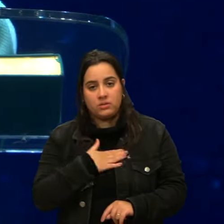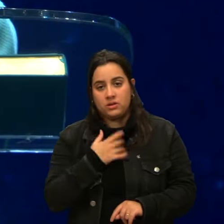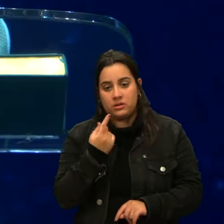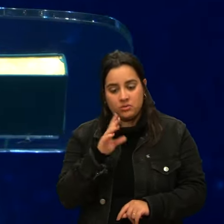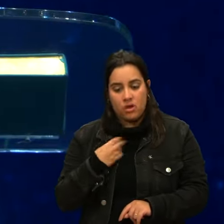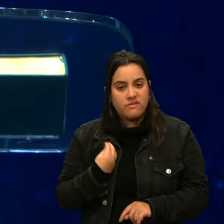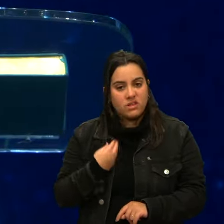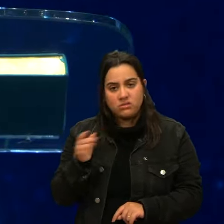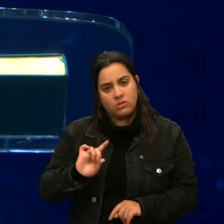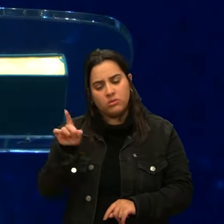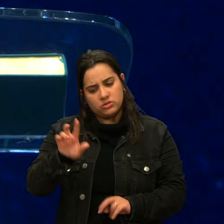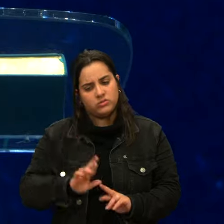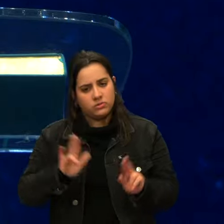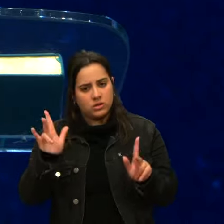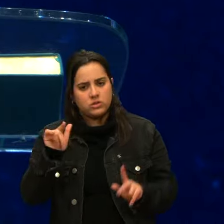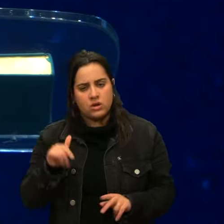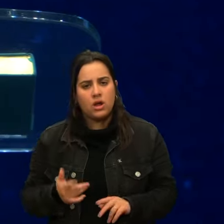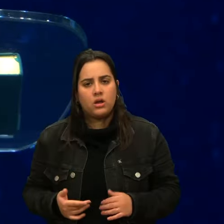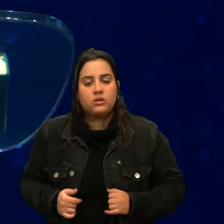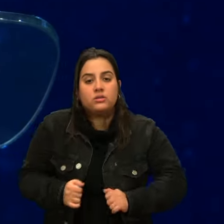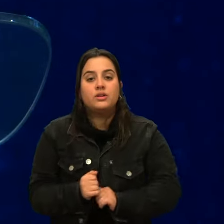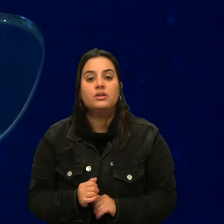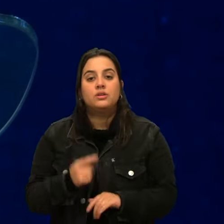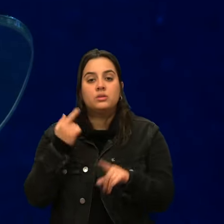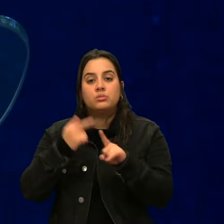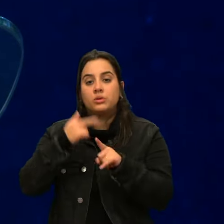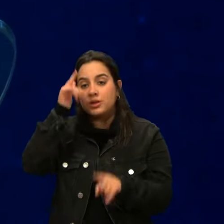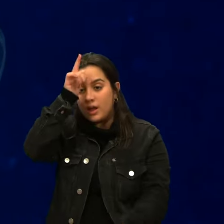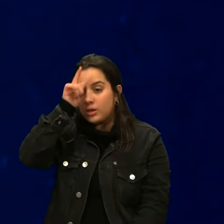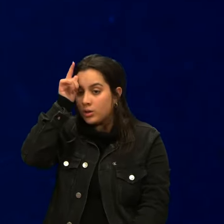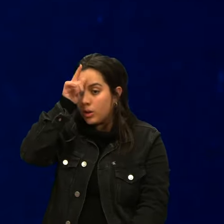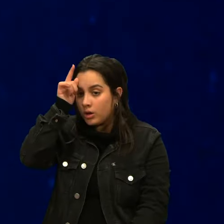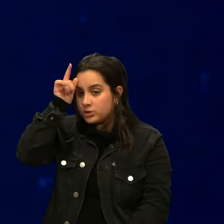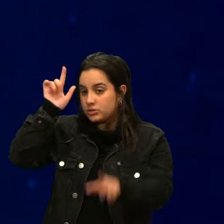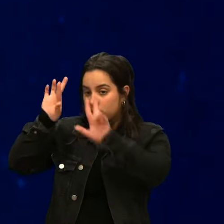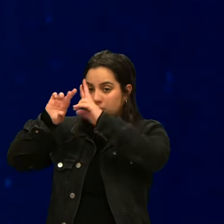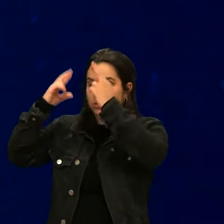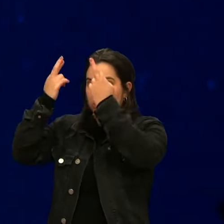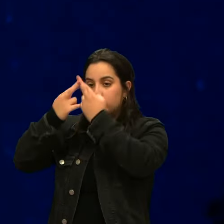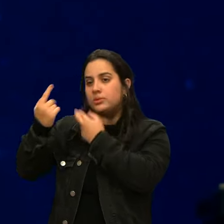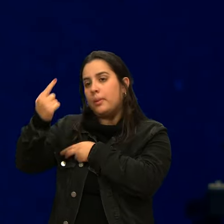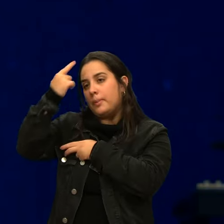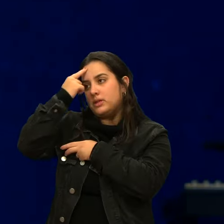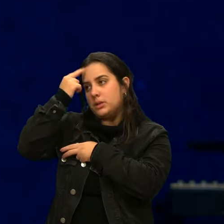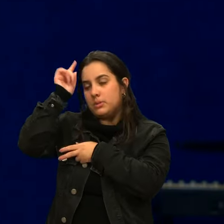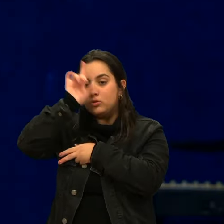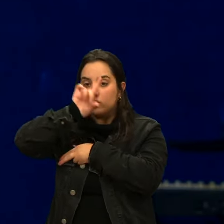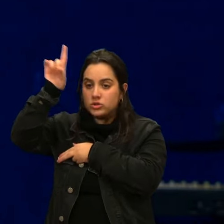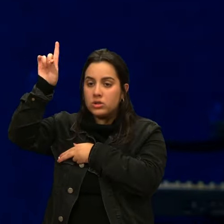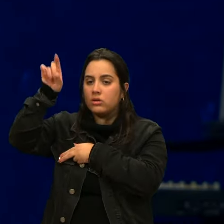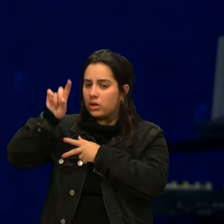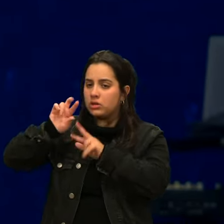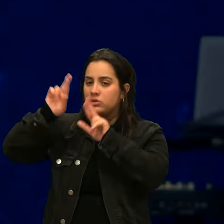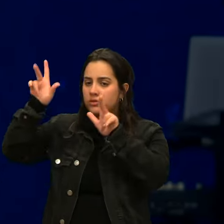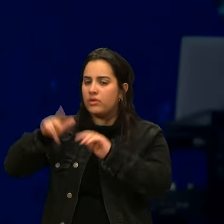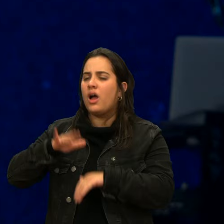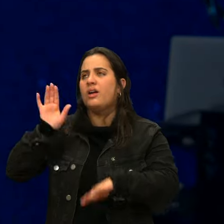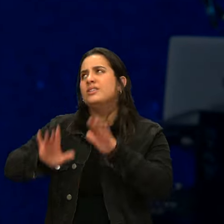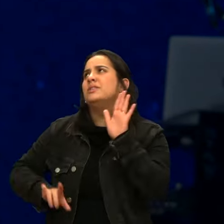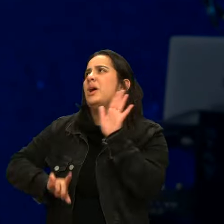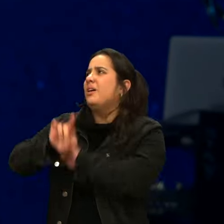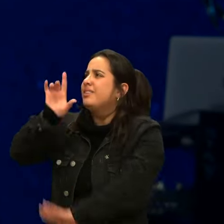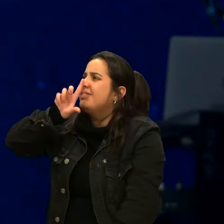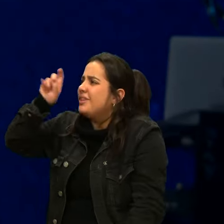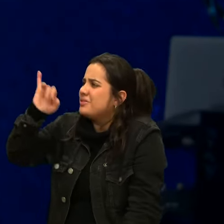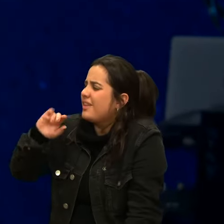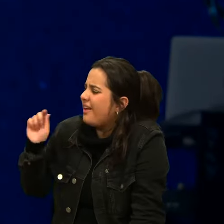sua vida. Porque a lógica do reino é diferente. Talvez você se pergunte, Deus, será que vale a pena as